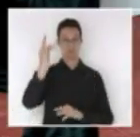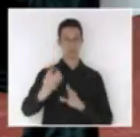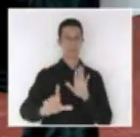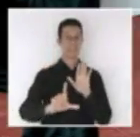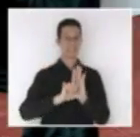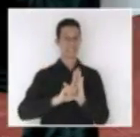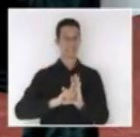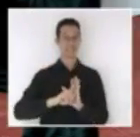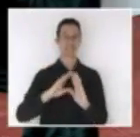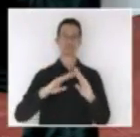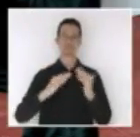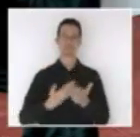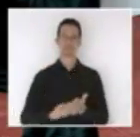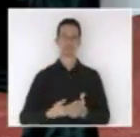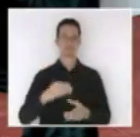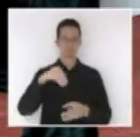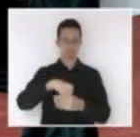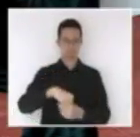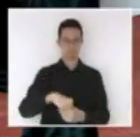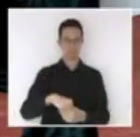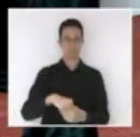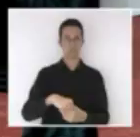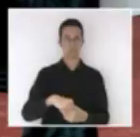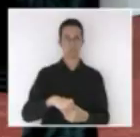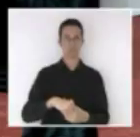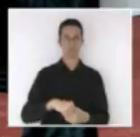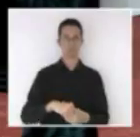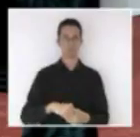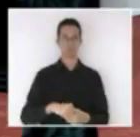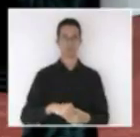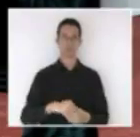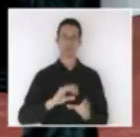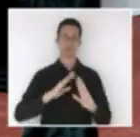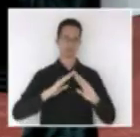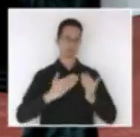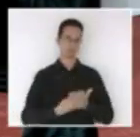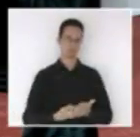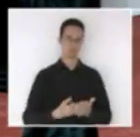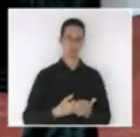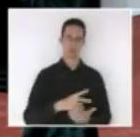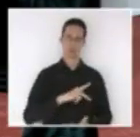escolas, tanto públicas ou particulares. Mas